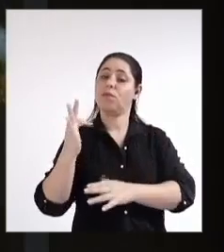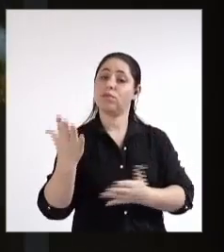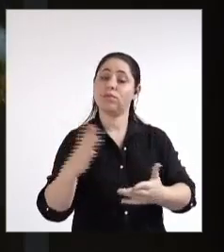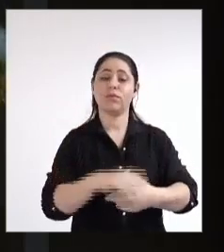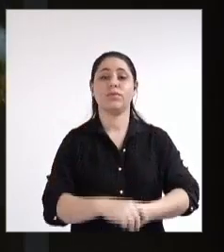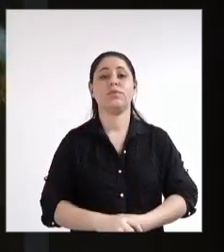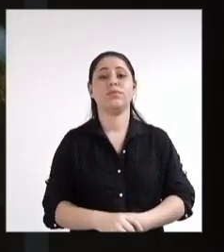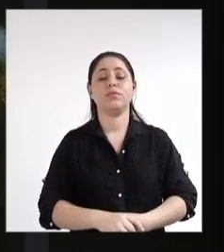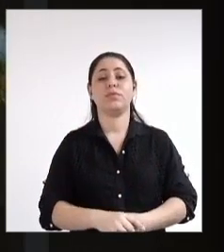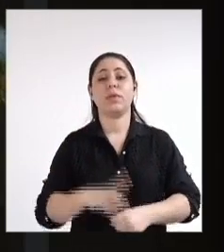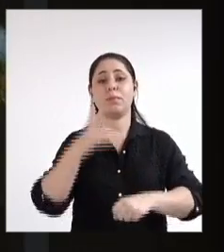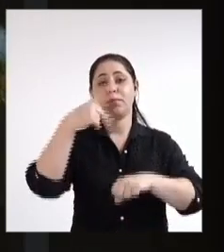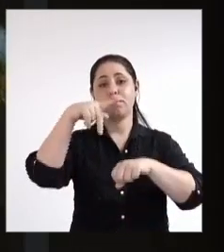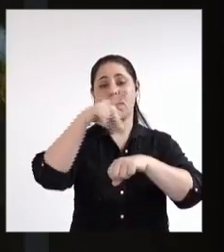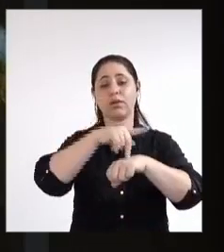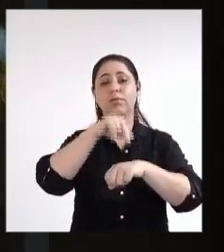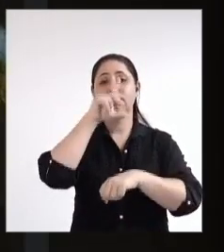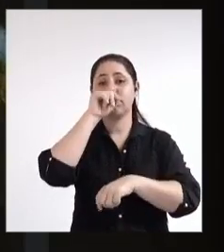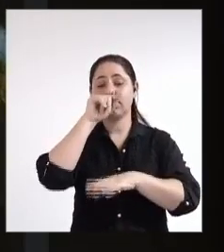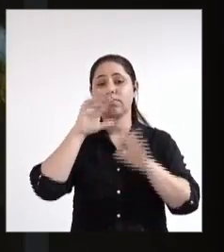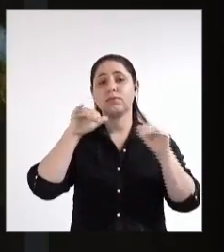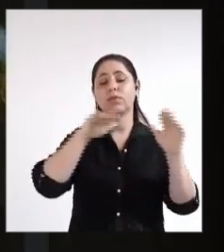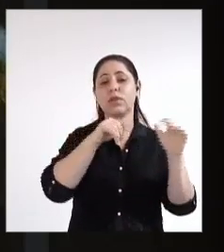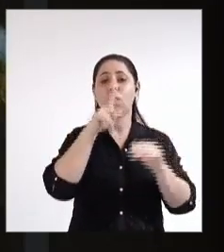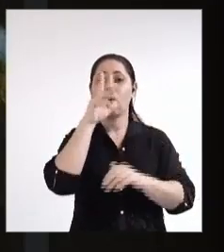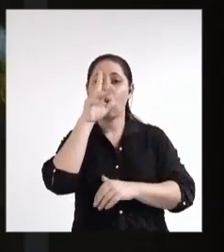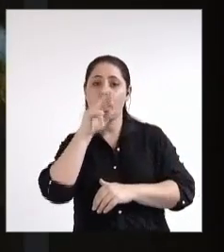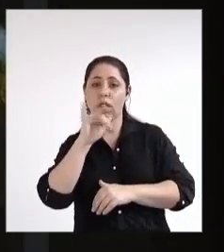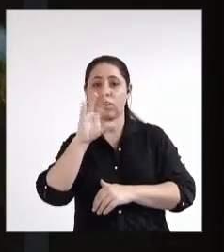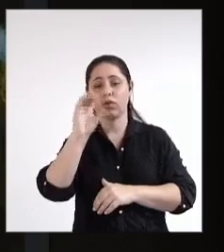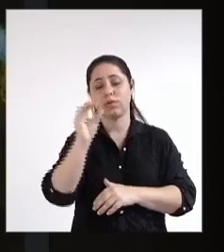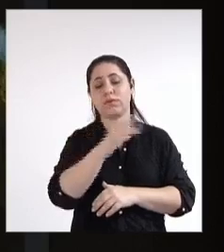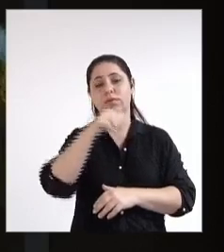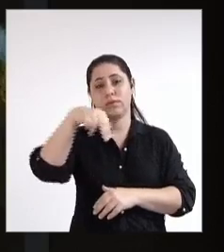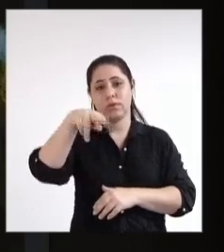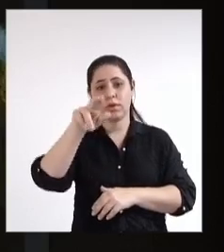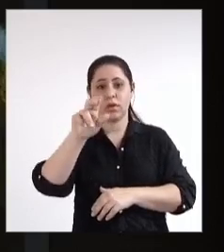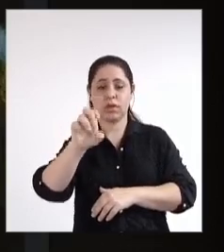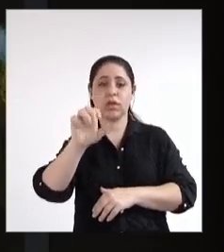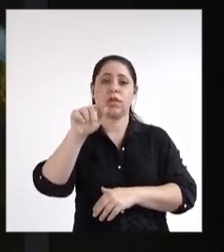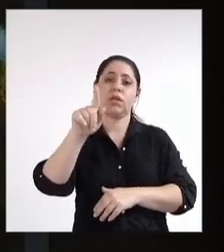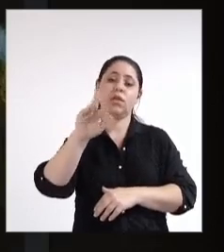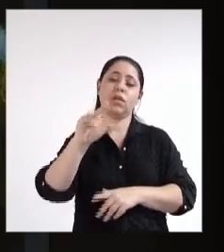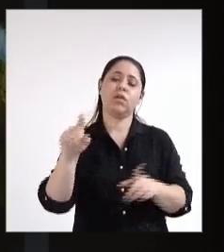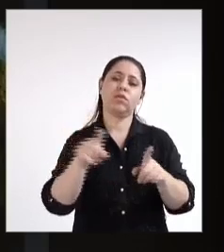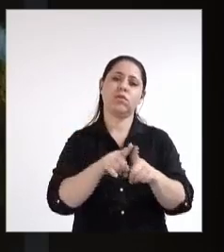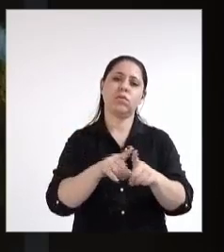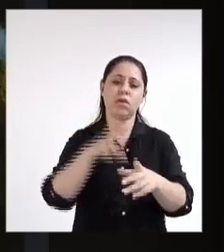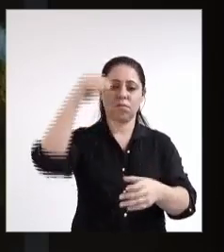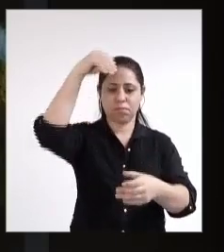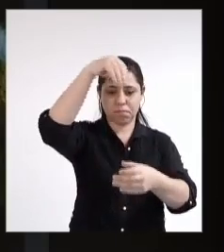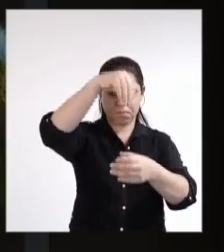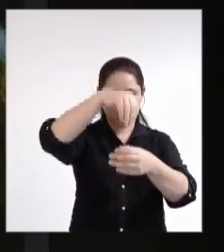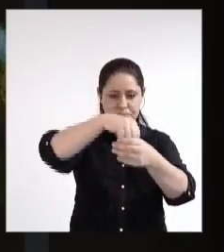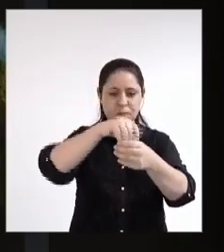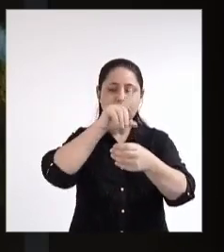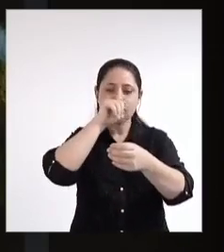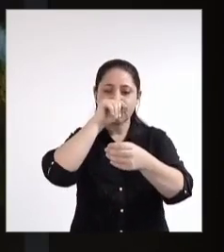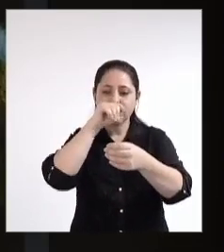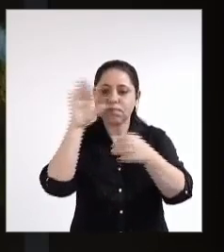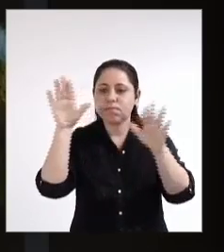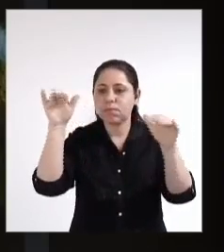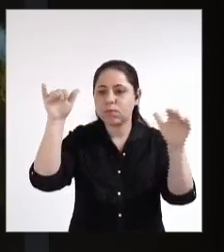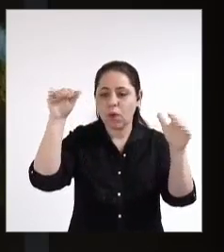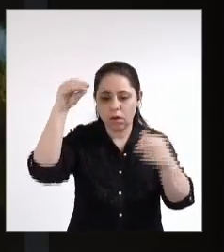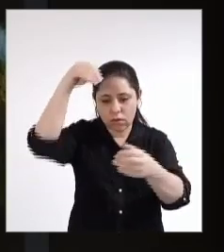parque estadual do pantanal do rio negro que é maior é nossa nela também no medo do pantanal ali plantando ecolândia